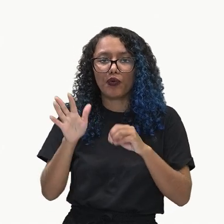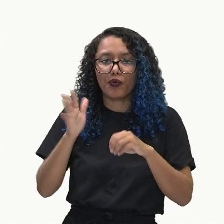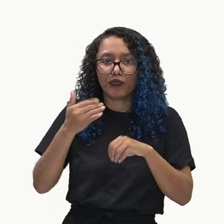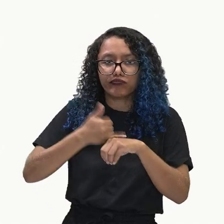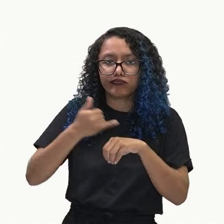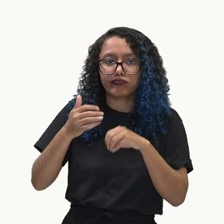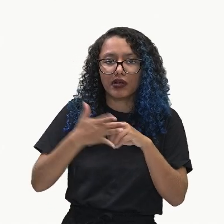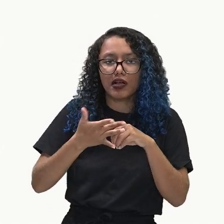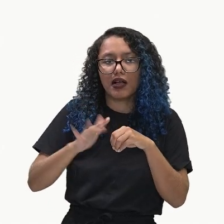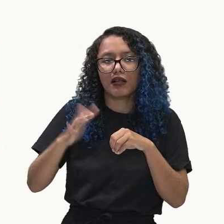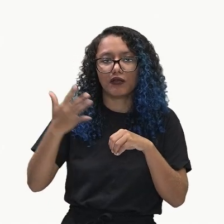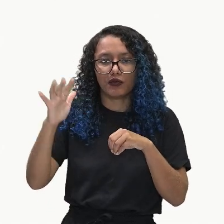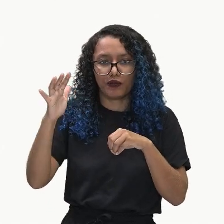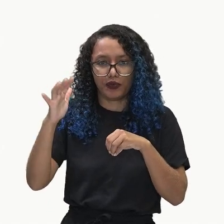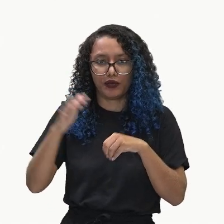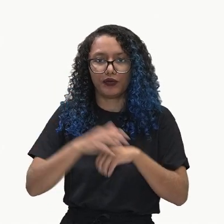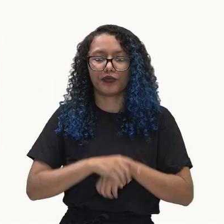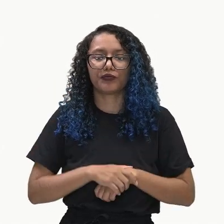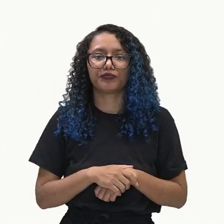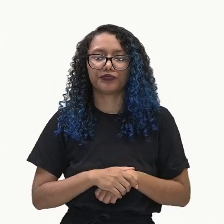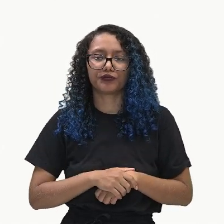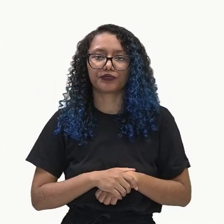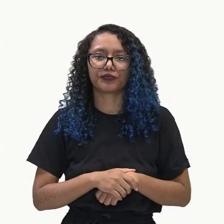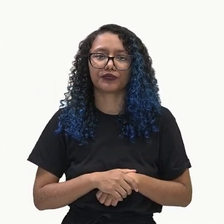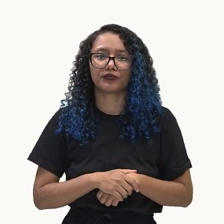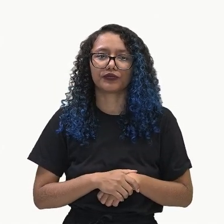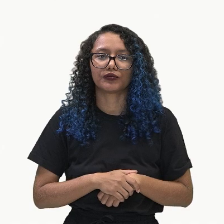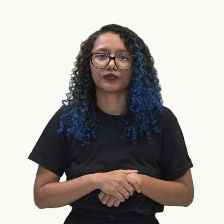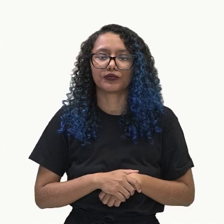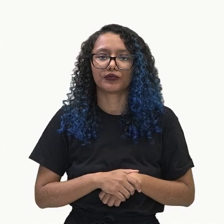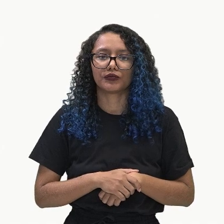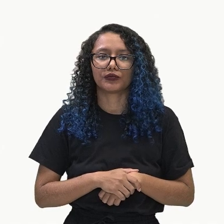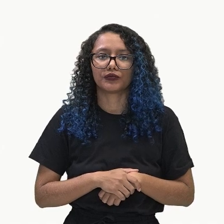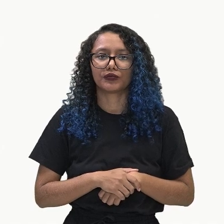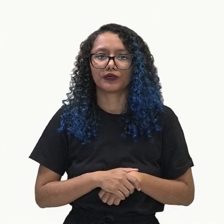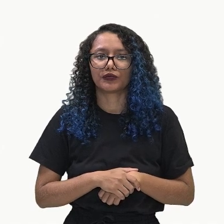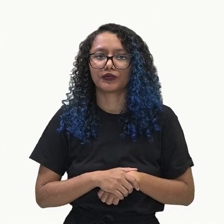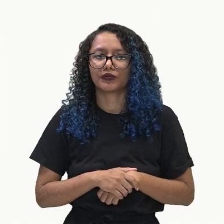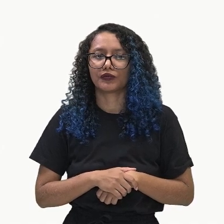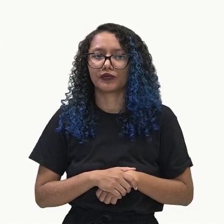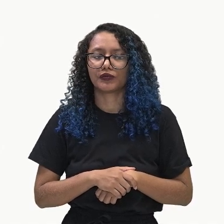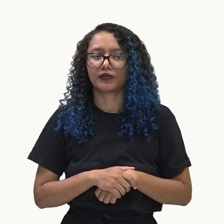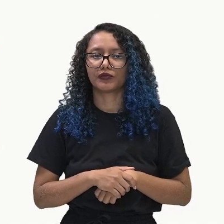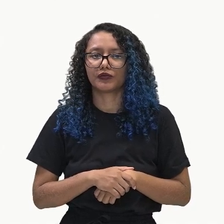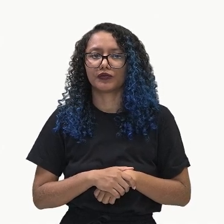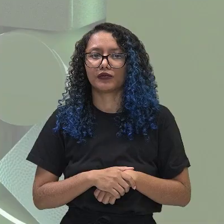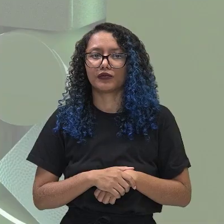metálico. Então, os óxidos compõem uma importante